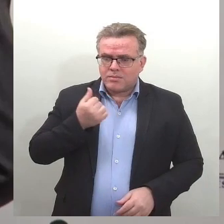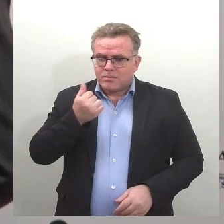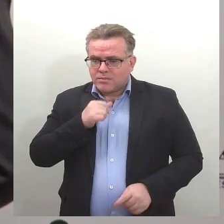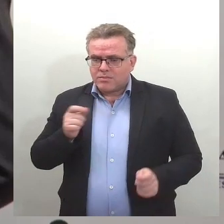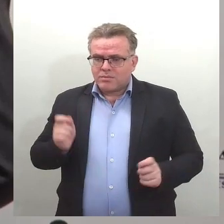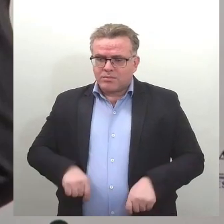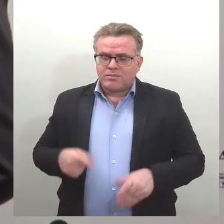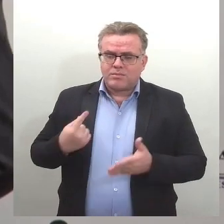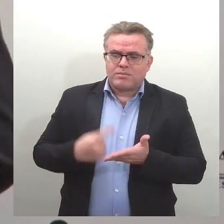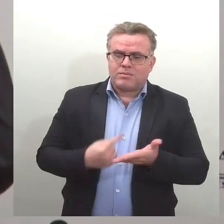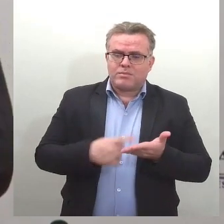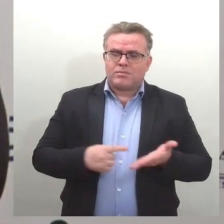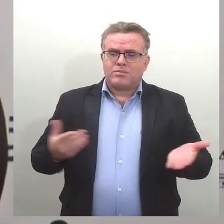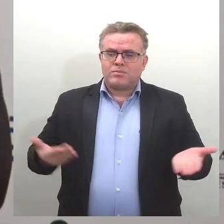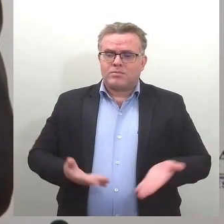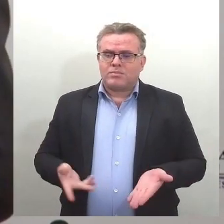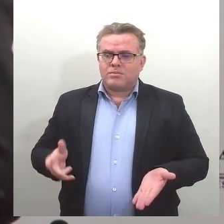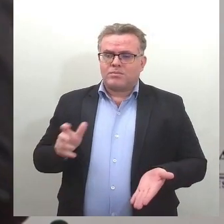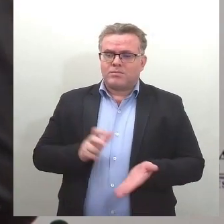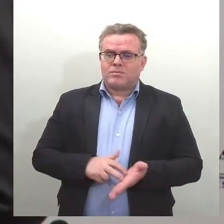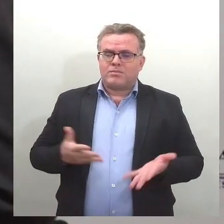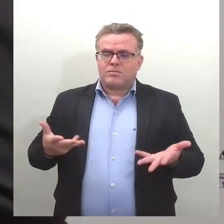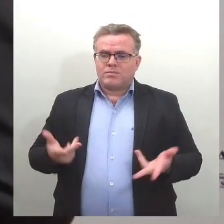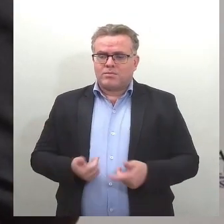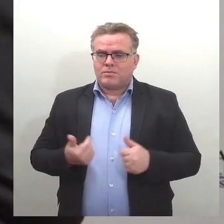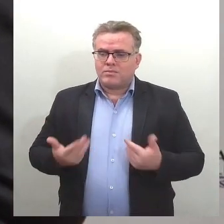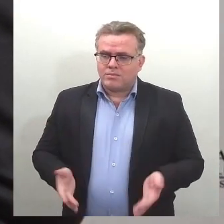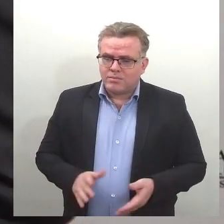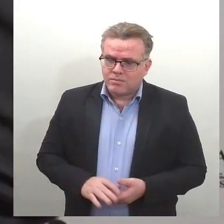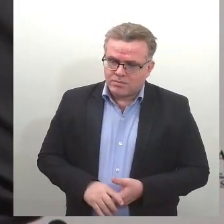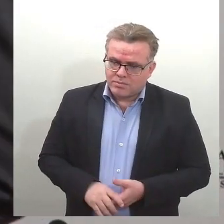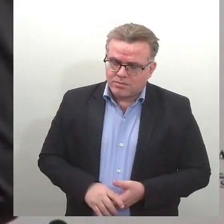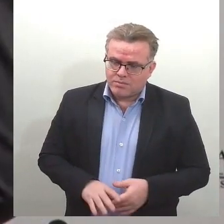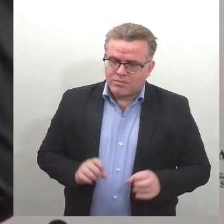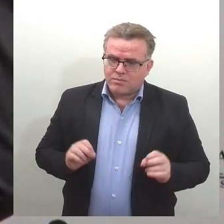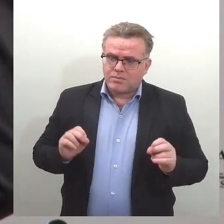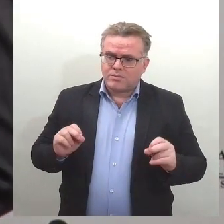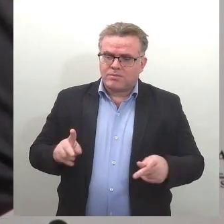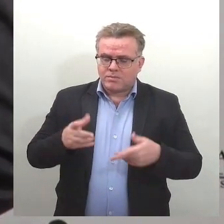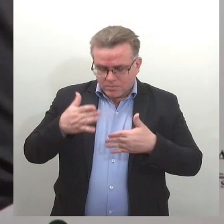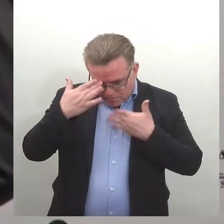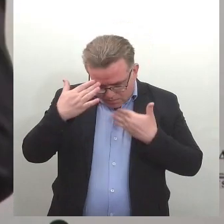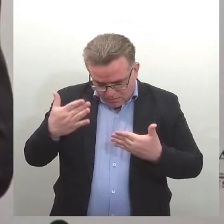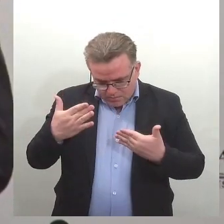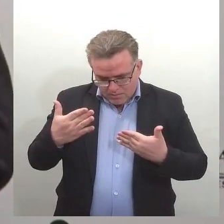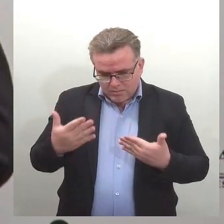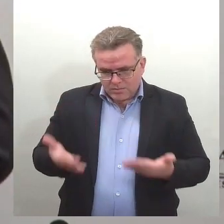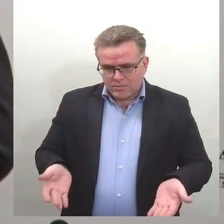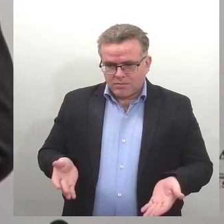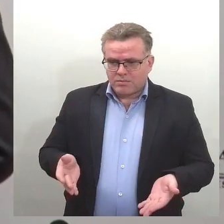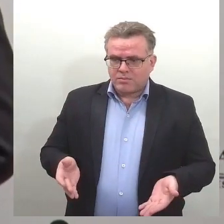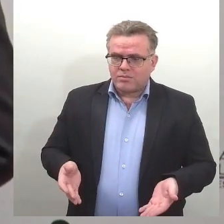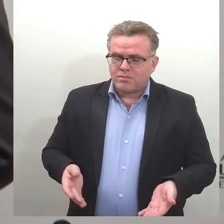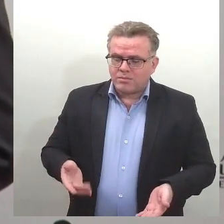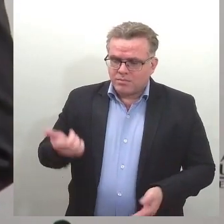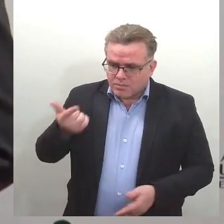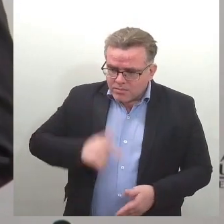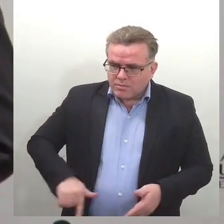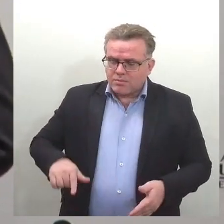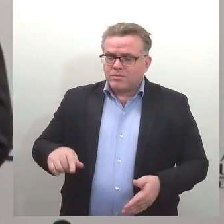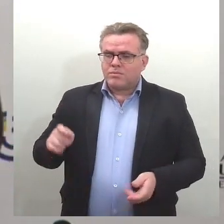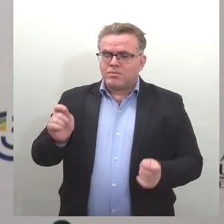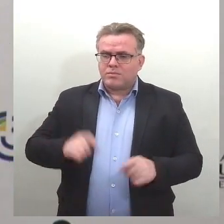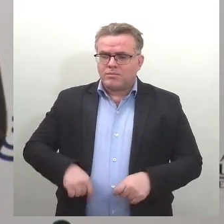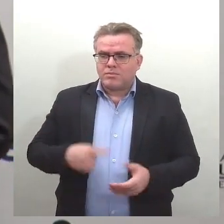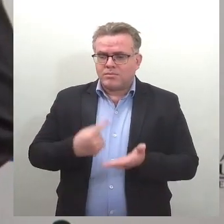tão maravilhosa. Ok, deputado, muito obrigado pela participação. Excelente dia para a senhora, viu? Até a próxima oportunidade aqui conosco. Eu que agradeço de coração